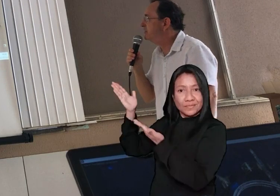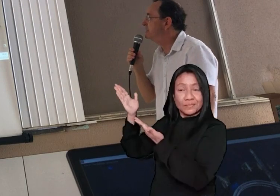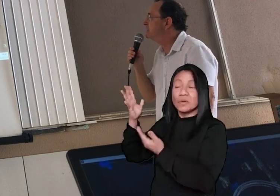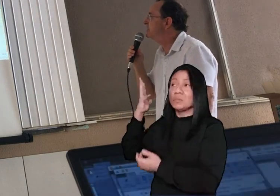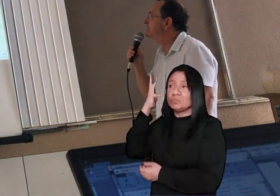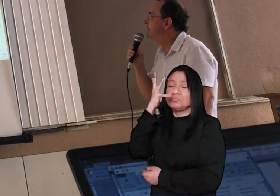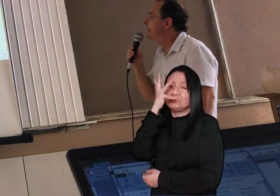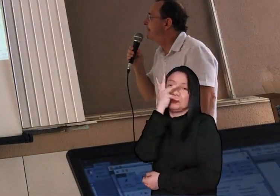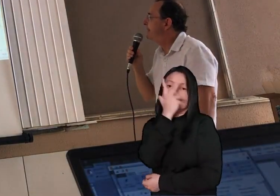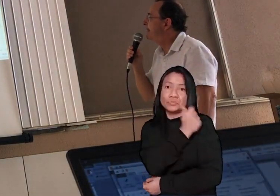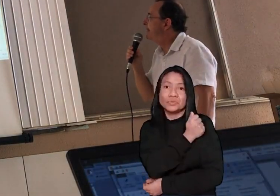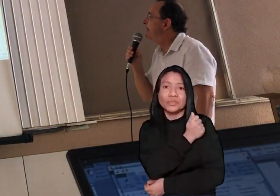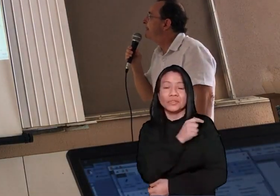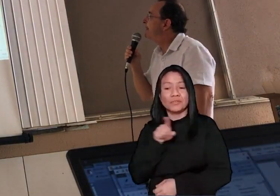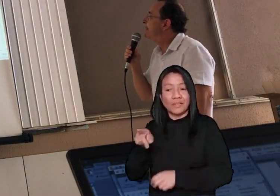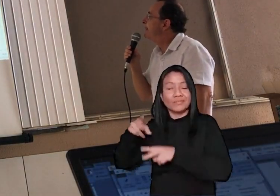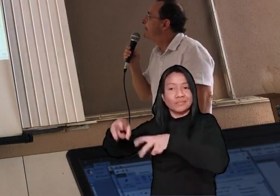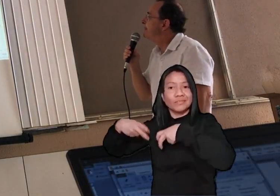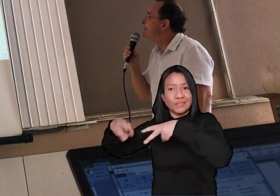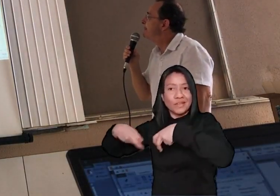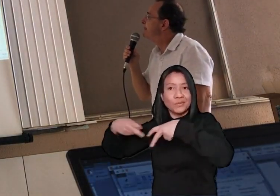Senhora de Lourdes.